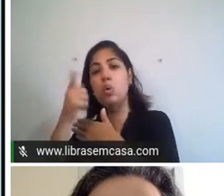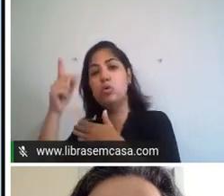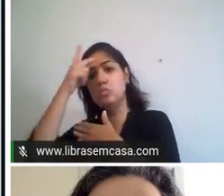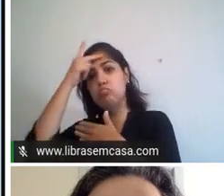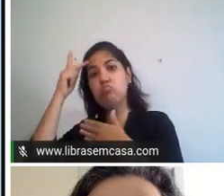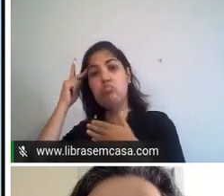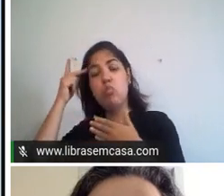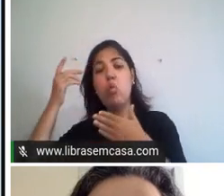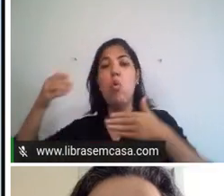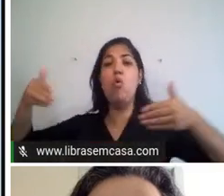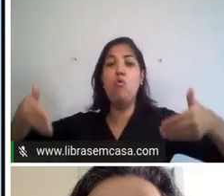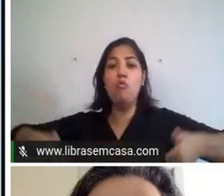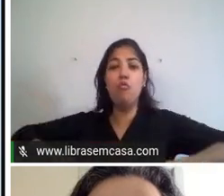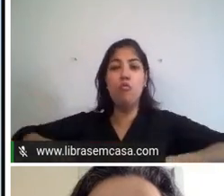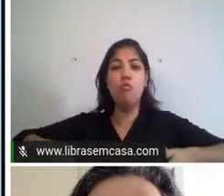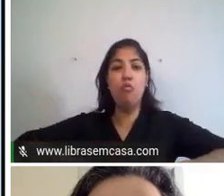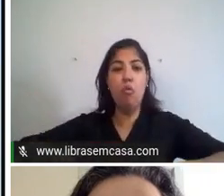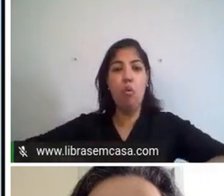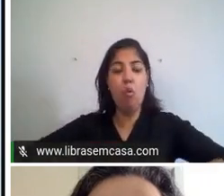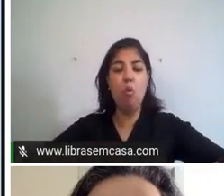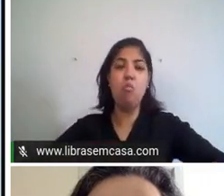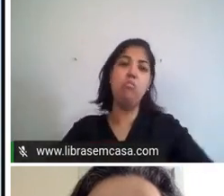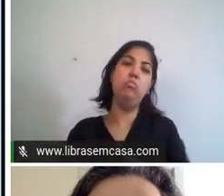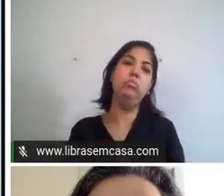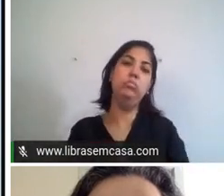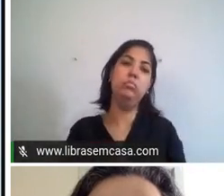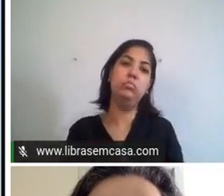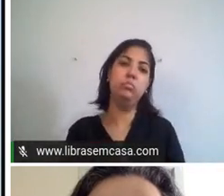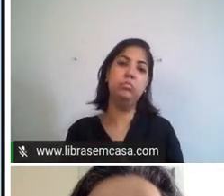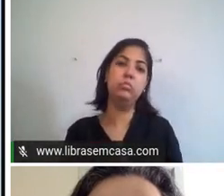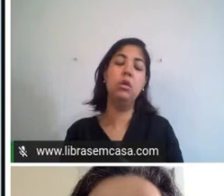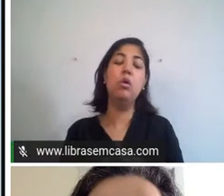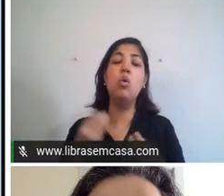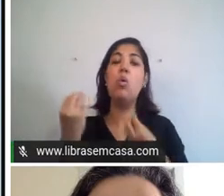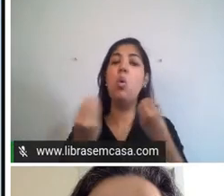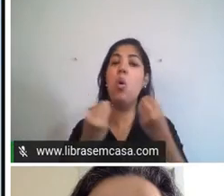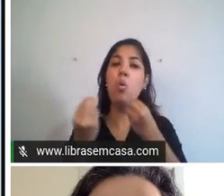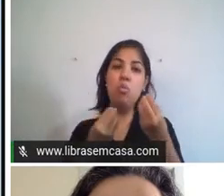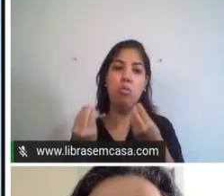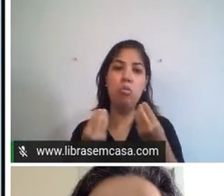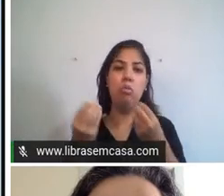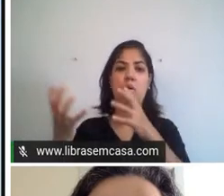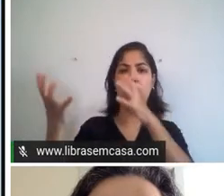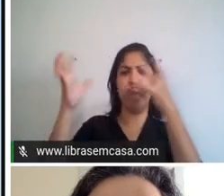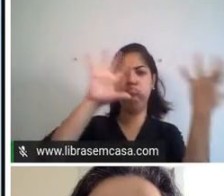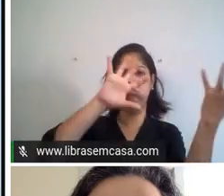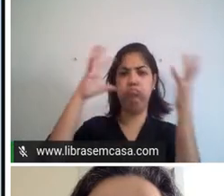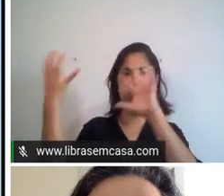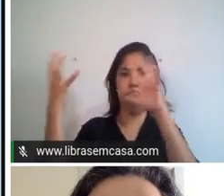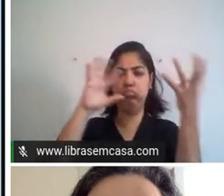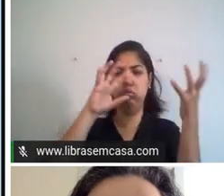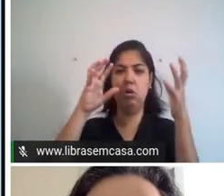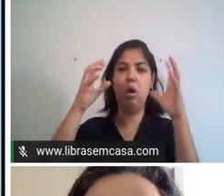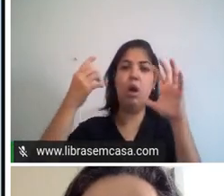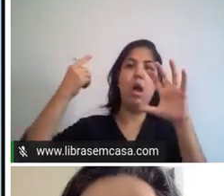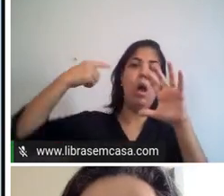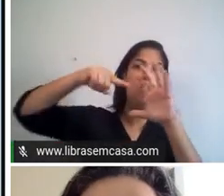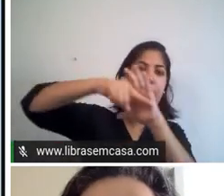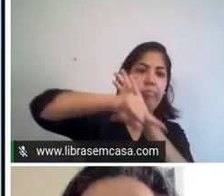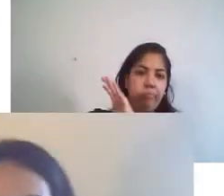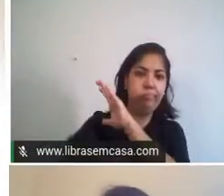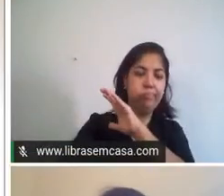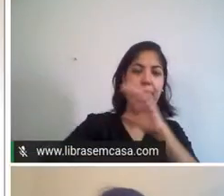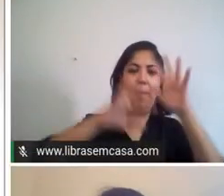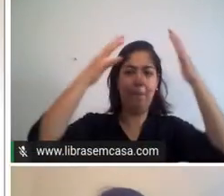alimentos e também de que forma as mudanças climáticas podem agravar o quadro de desnutrição? Elisabetta, te convido.